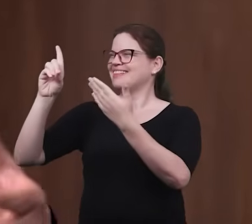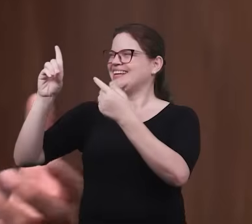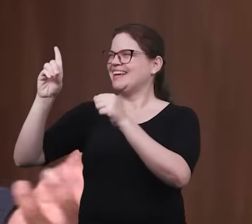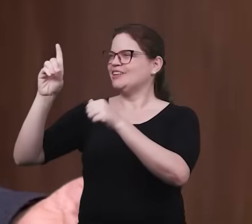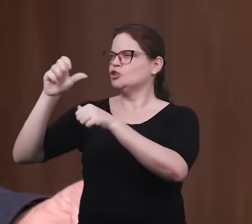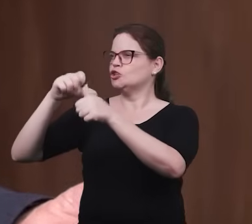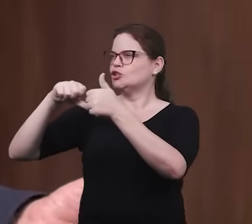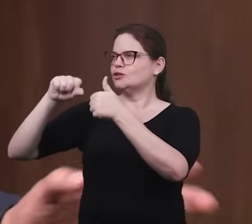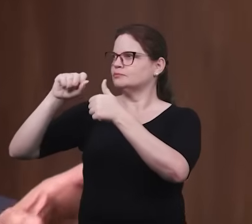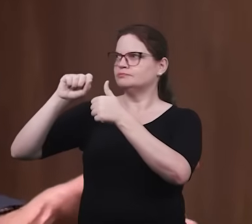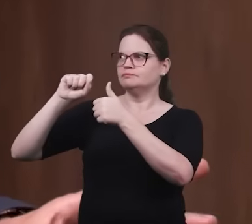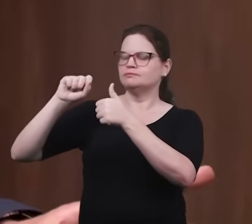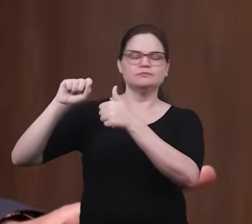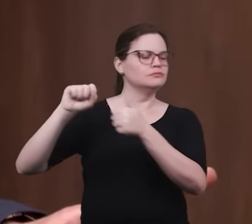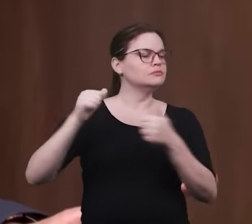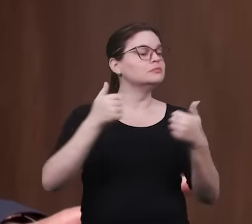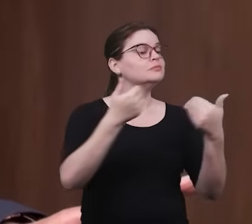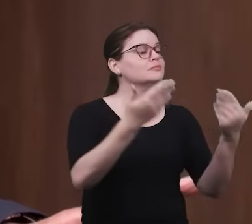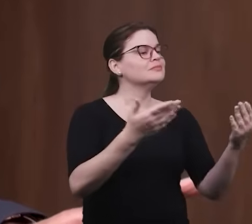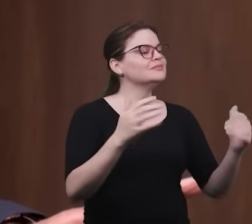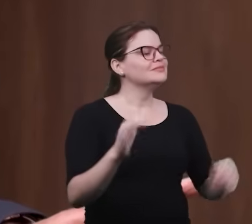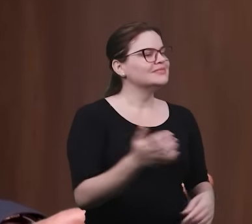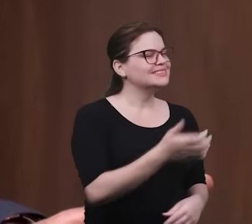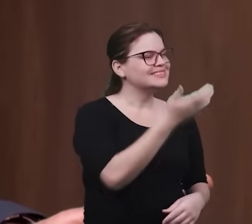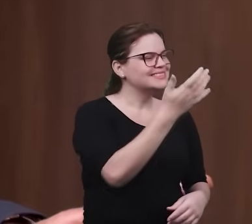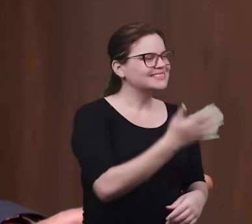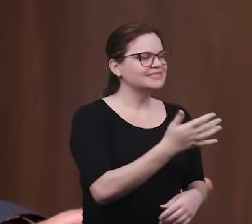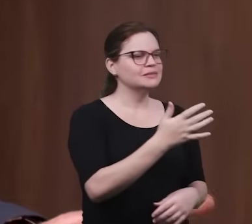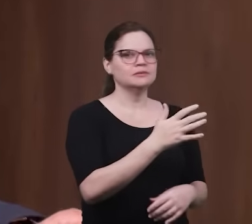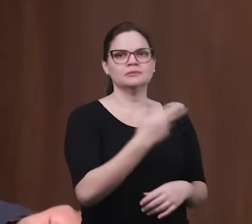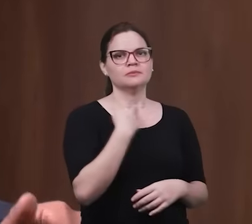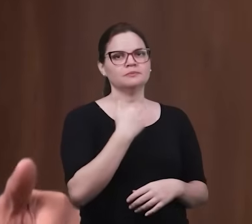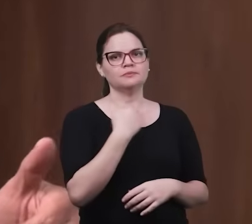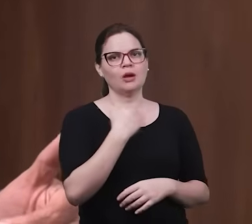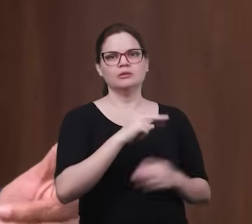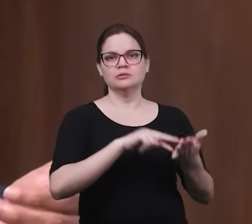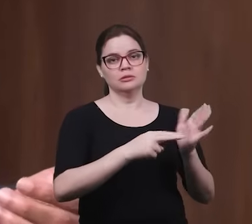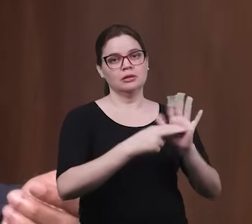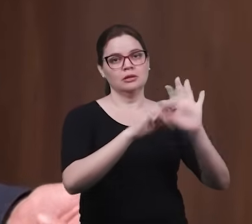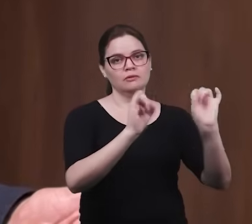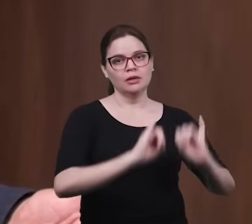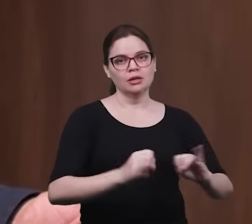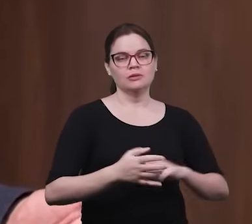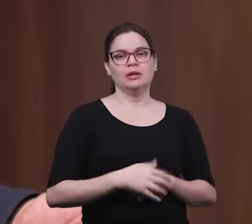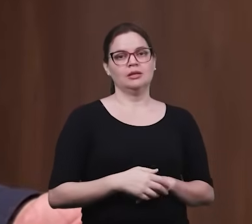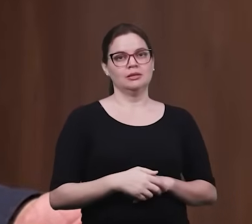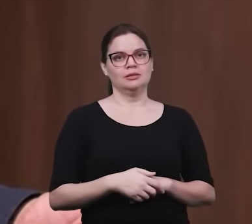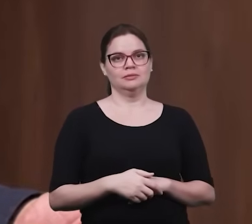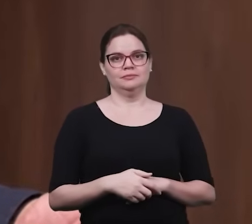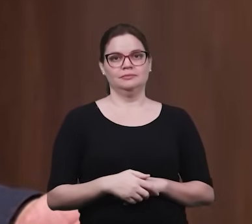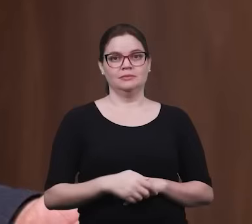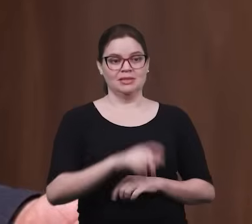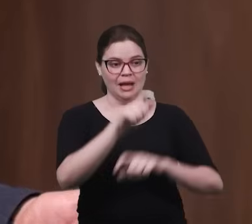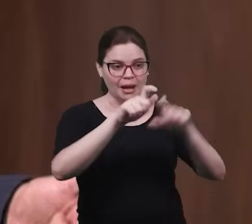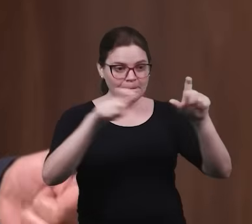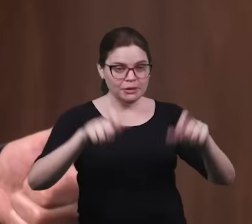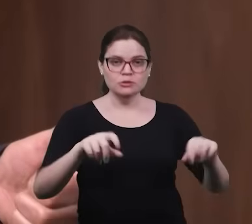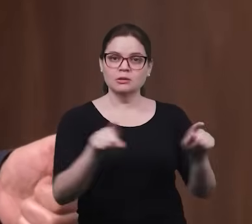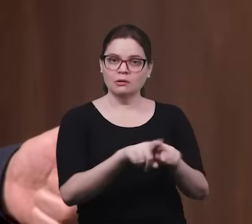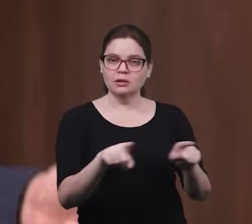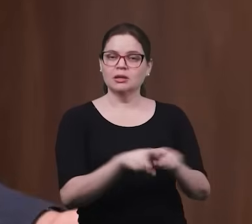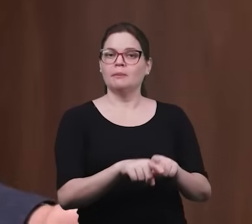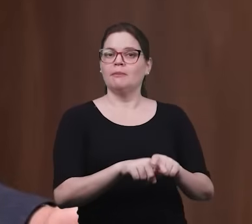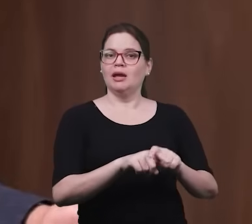por pessoas, não importa quais. Ao mesmo tempo, o cuidado que temos que ter em